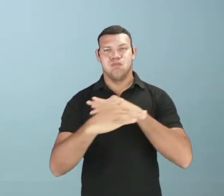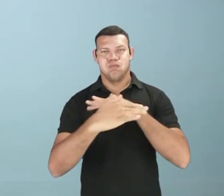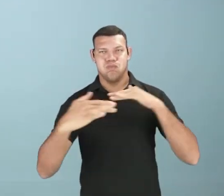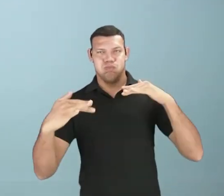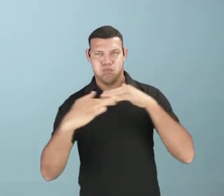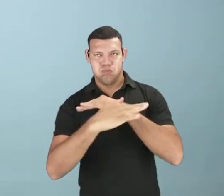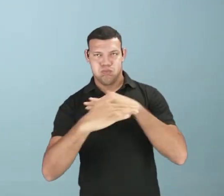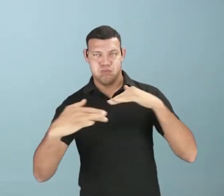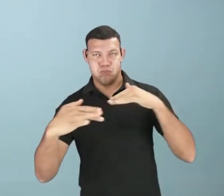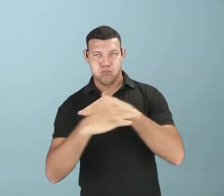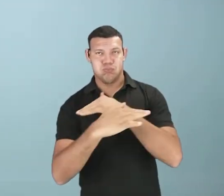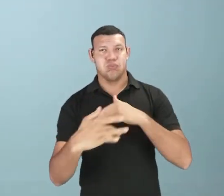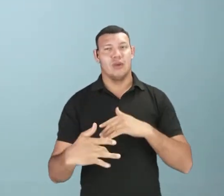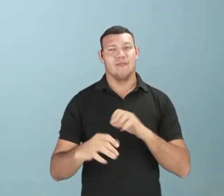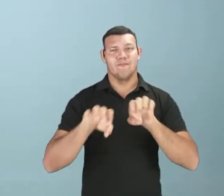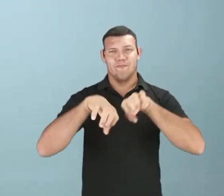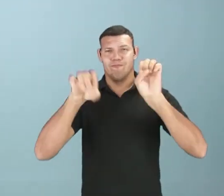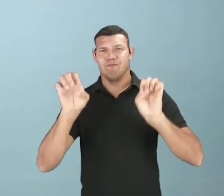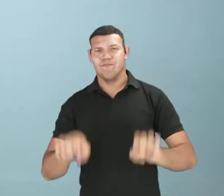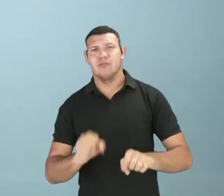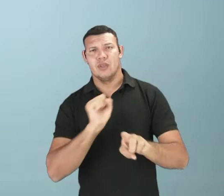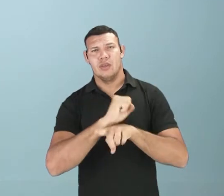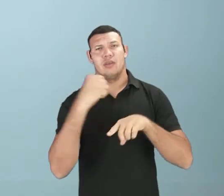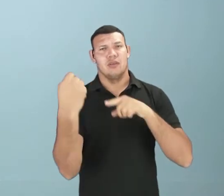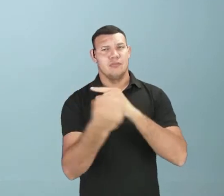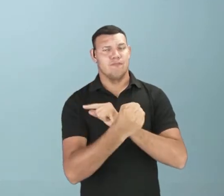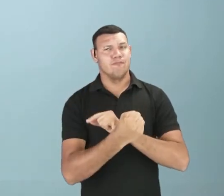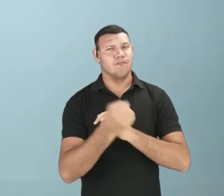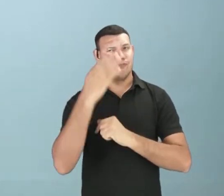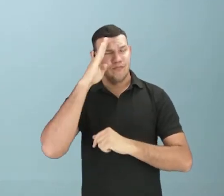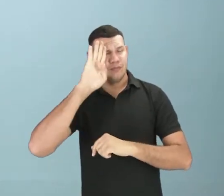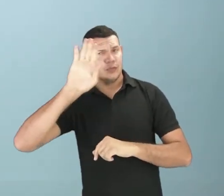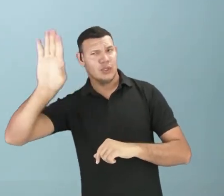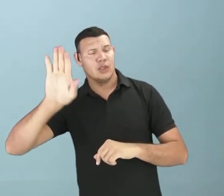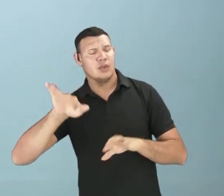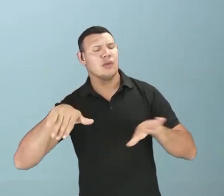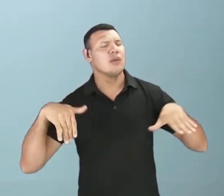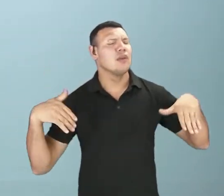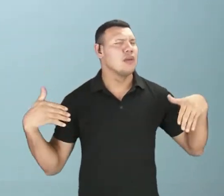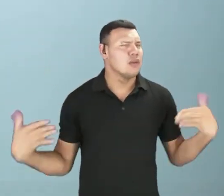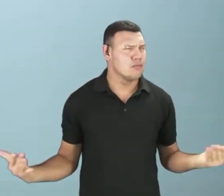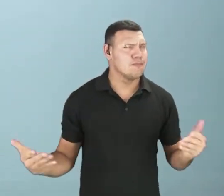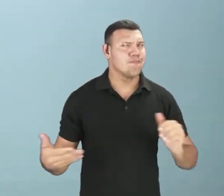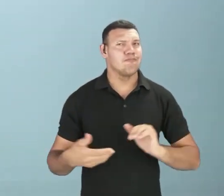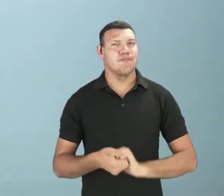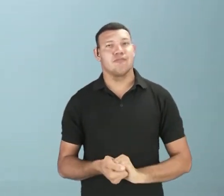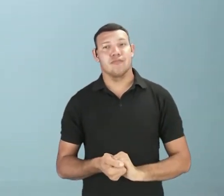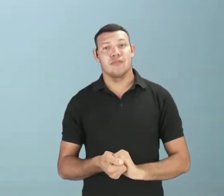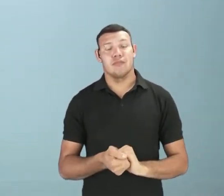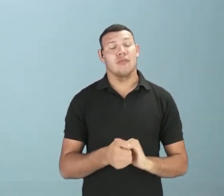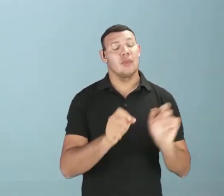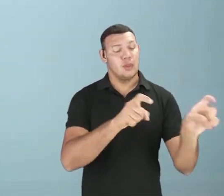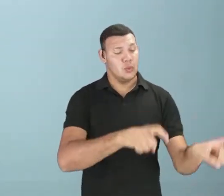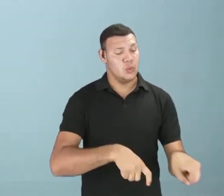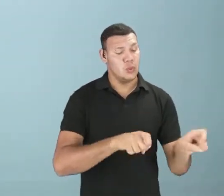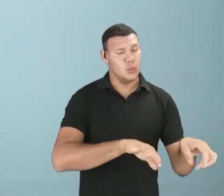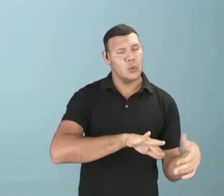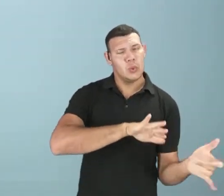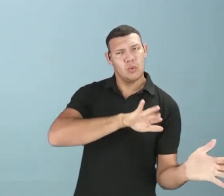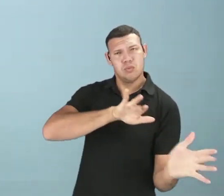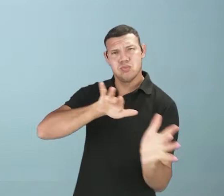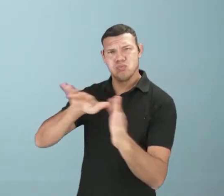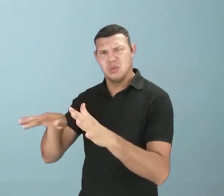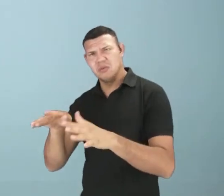muitos problemas de ordem estrutural e social, e os principais são. Então, quando ocorre o fenômeno do êxodo rural, tanto no Brasil